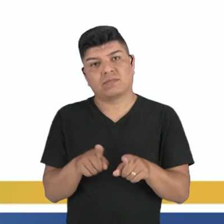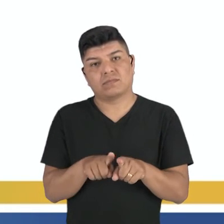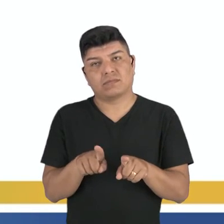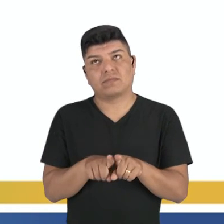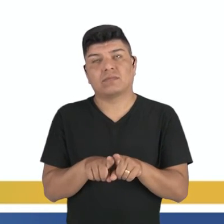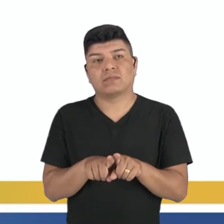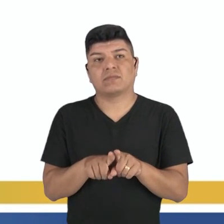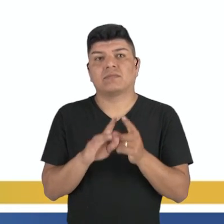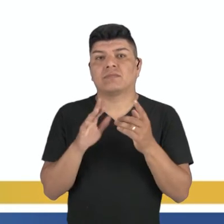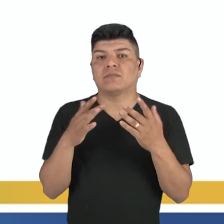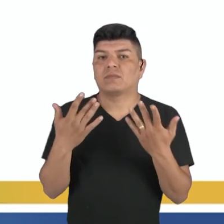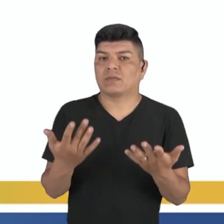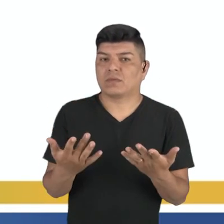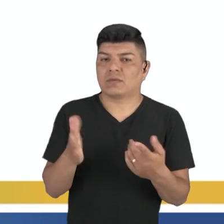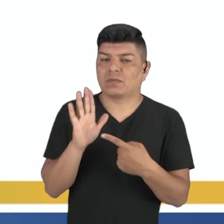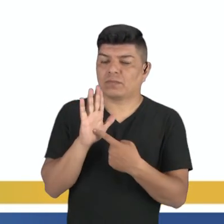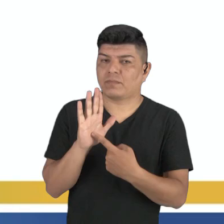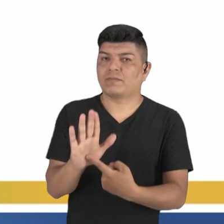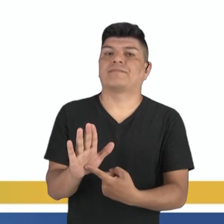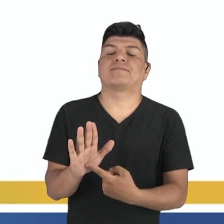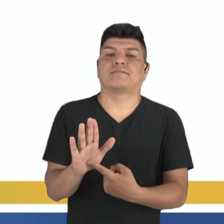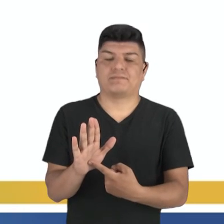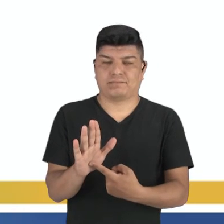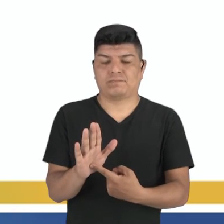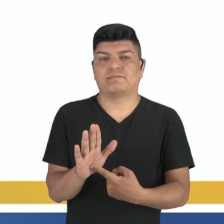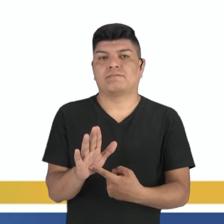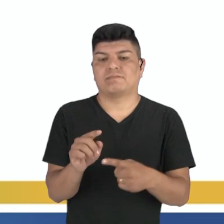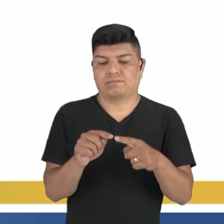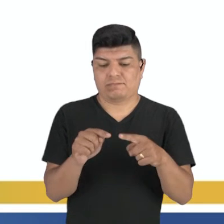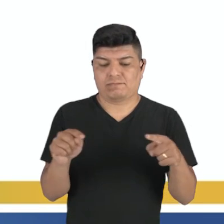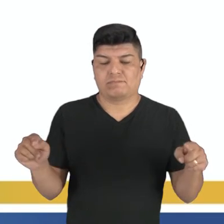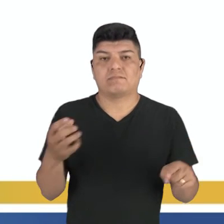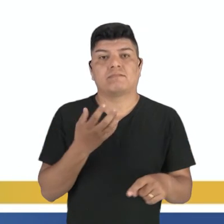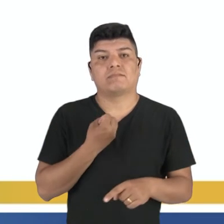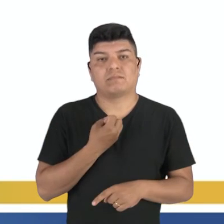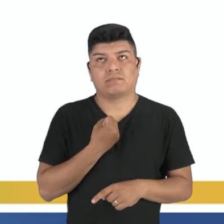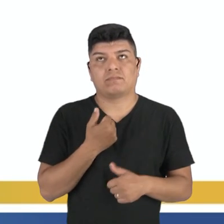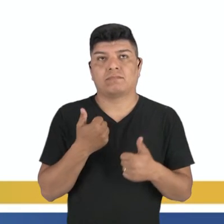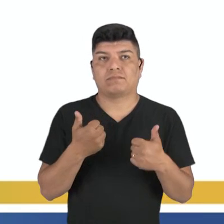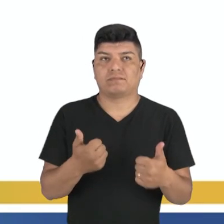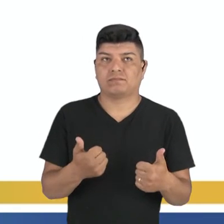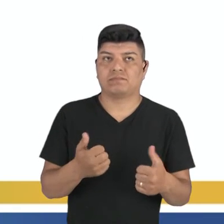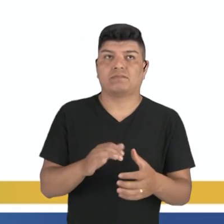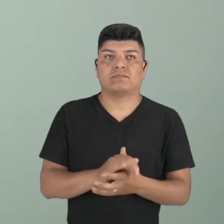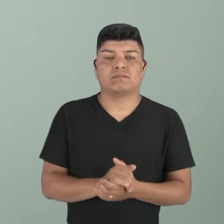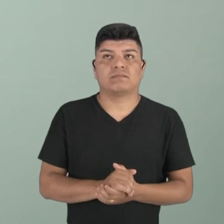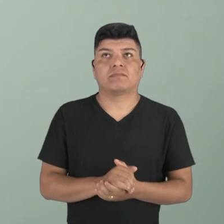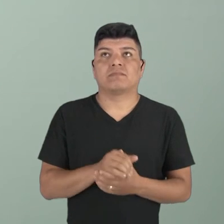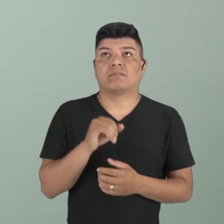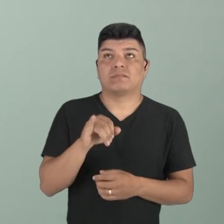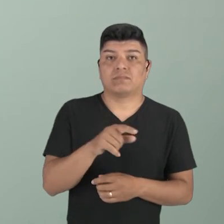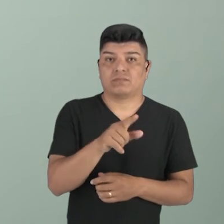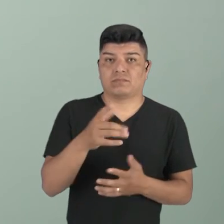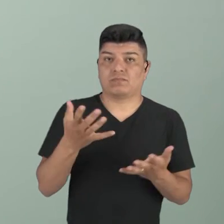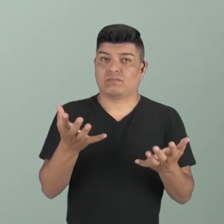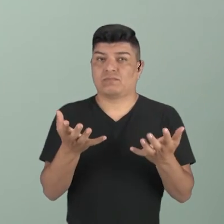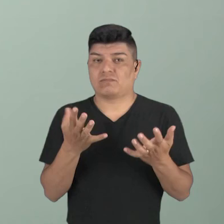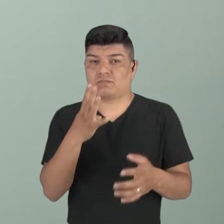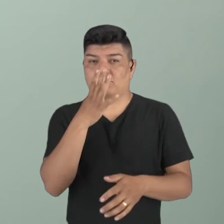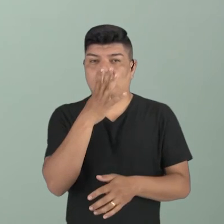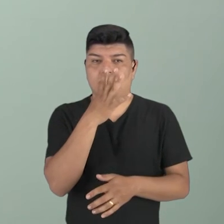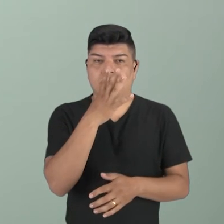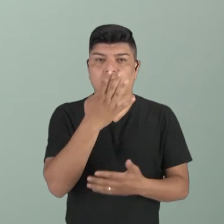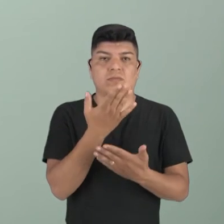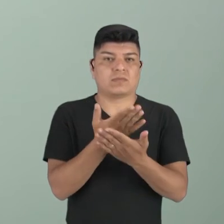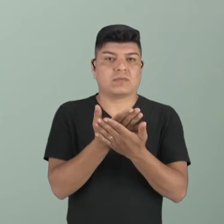e também sobre a sua representação na reta numérica, né? Então, se você quer